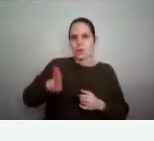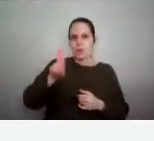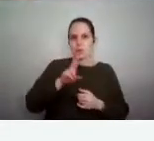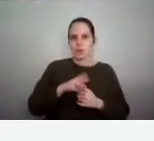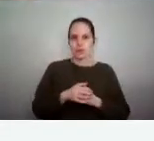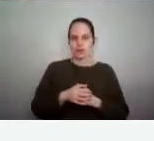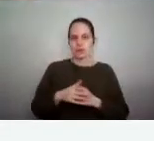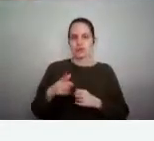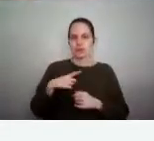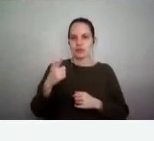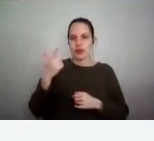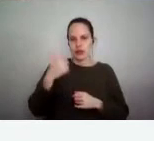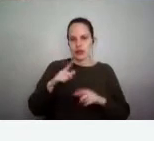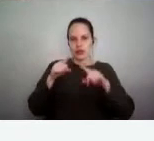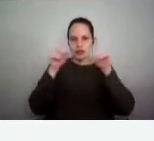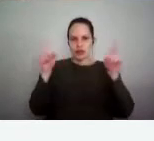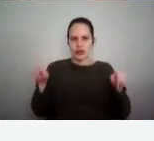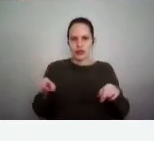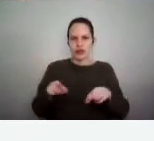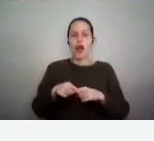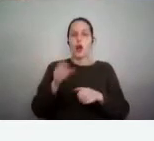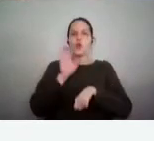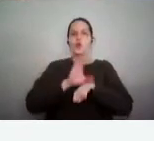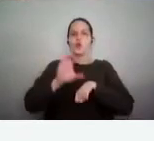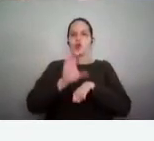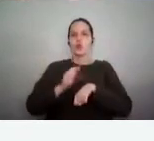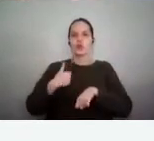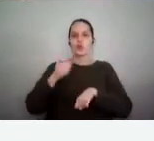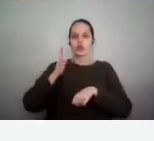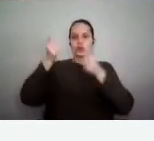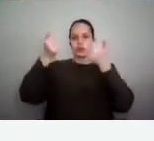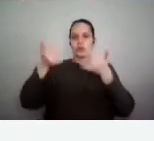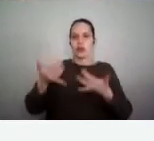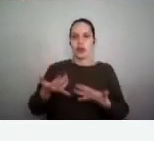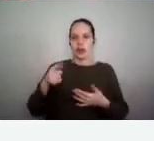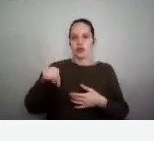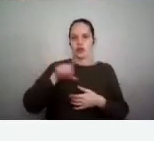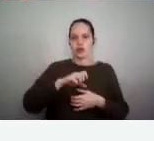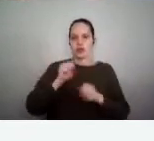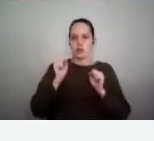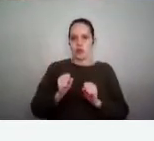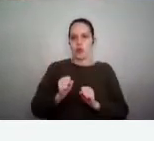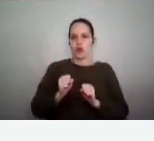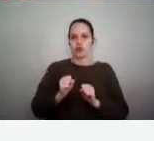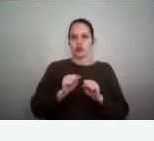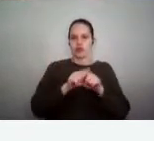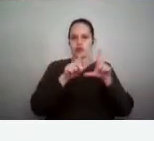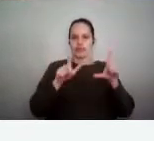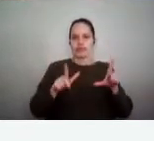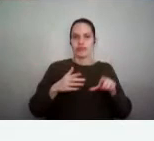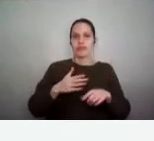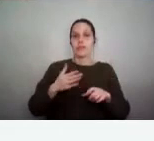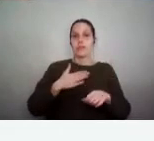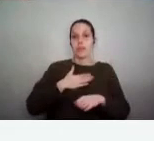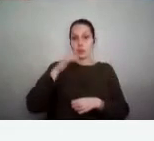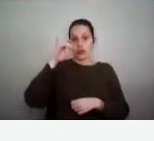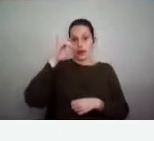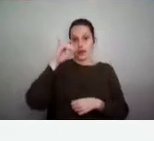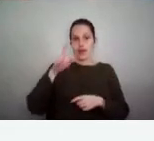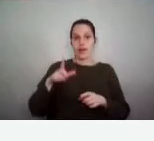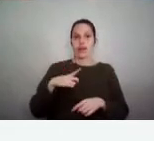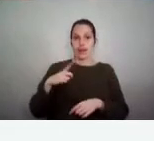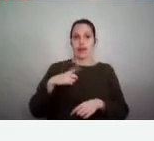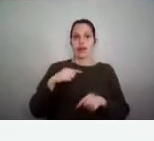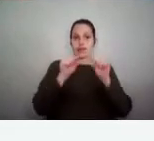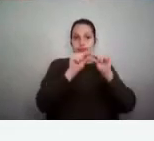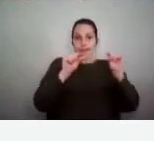que é sobre o curso que eu já falei para vocês, que vocês podem acessar na minha bio lá no meu Instagram, que é @DiegoCurtis,